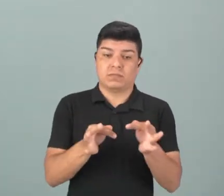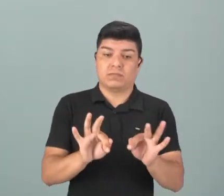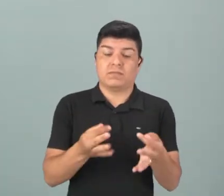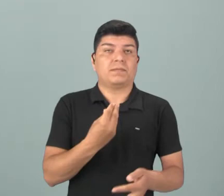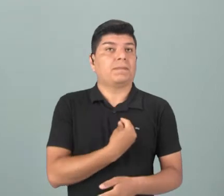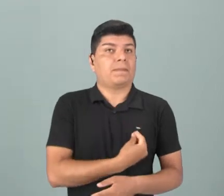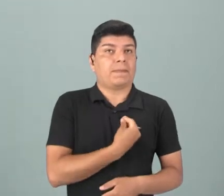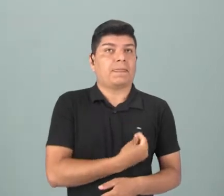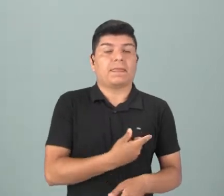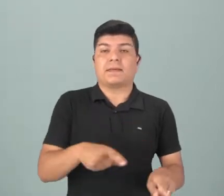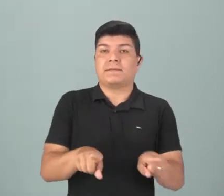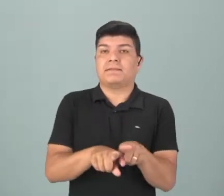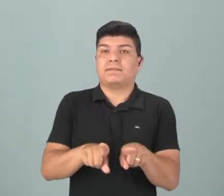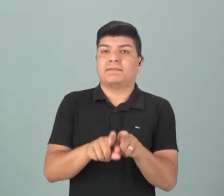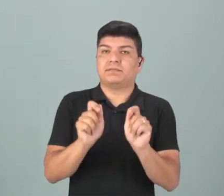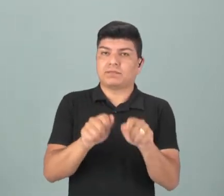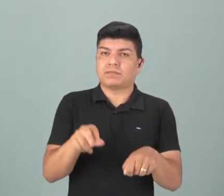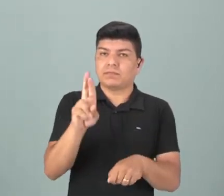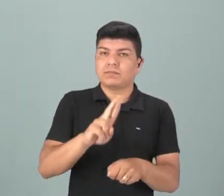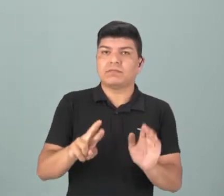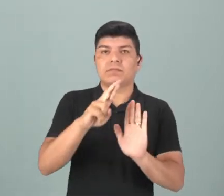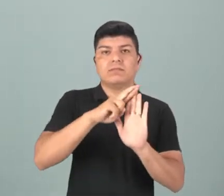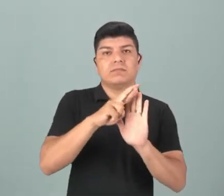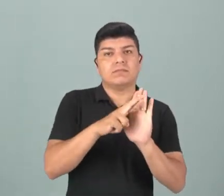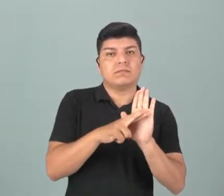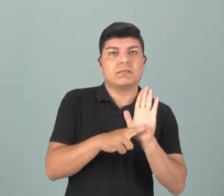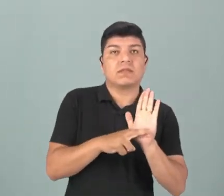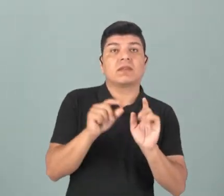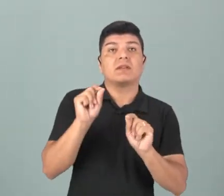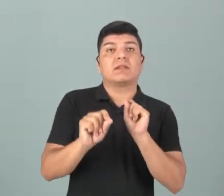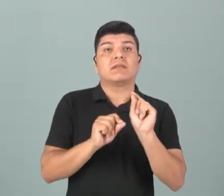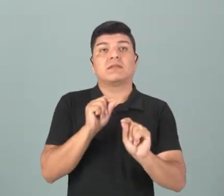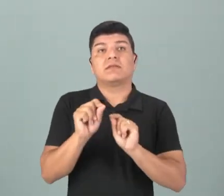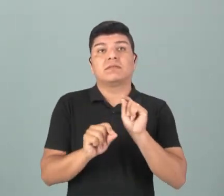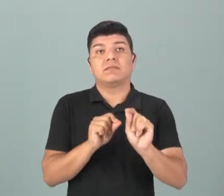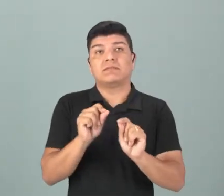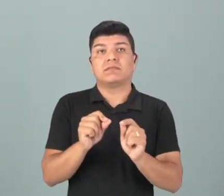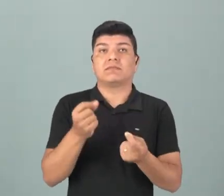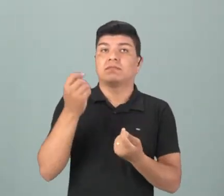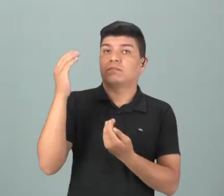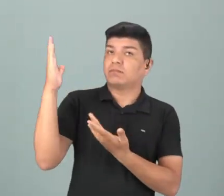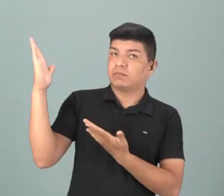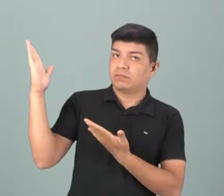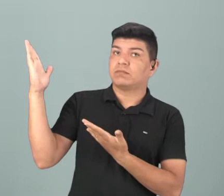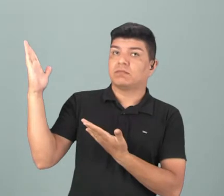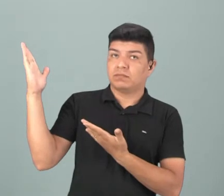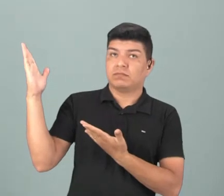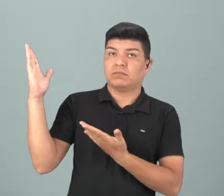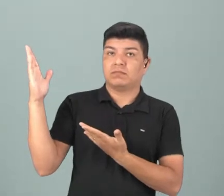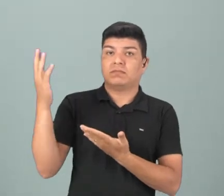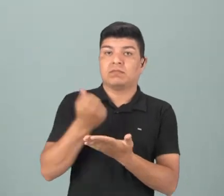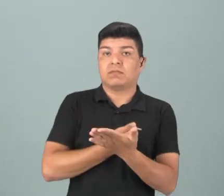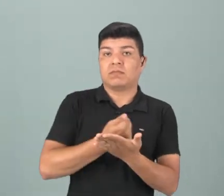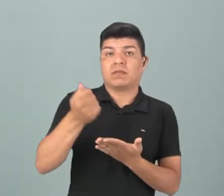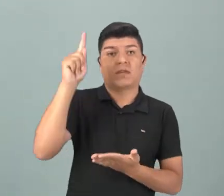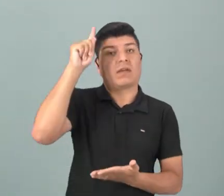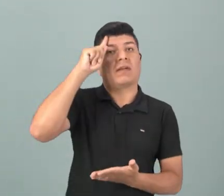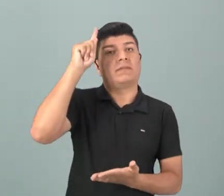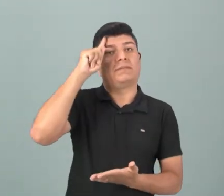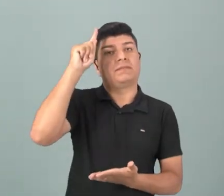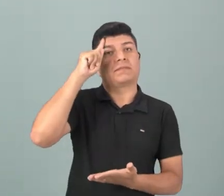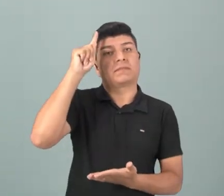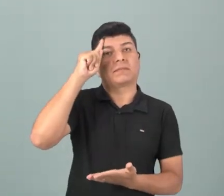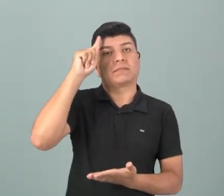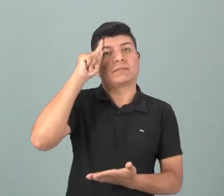nós vimos que nós também podemos usar essa regra do Simple Present para falar sobre ideia lembrou Tina que são as ações que nós fazemos diariamente